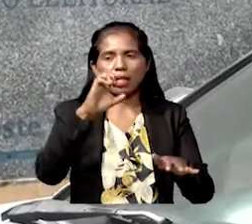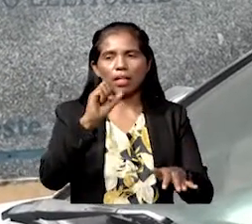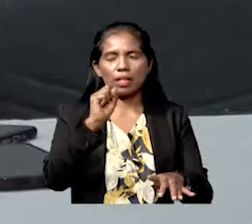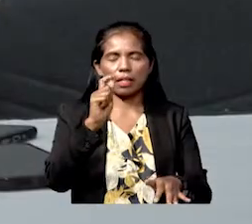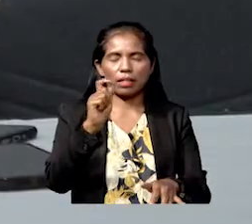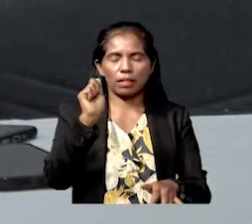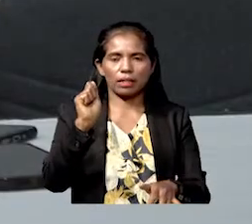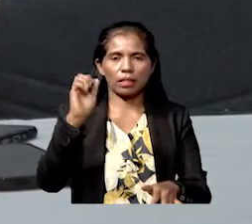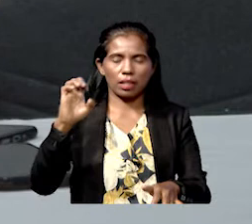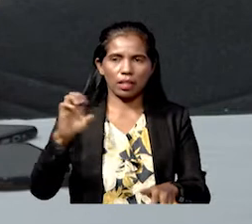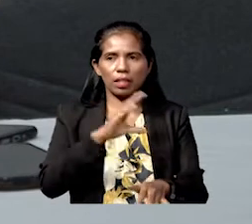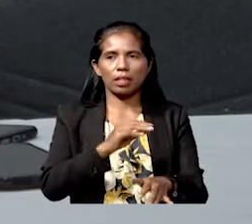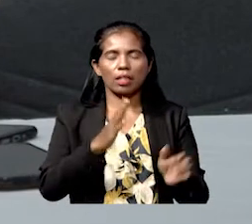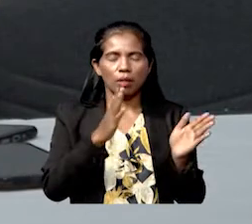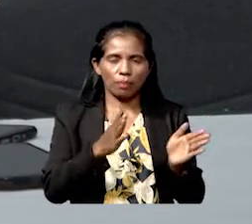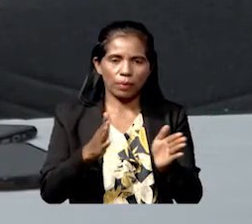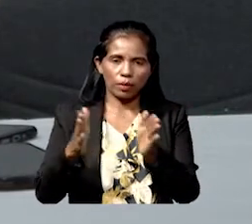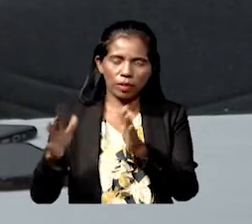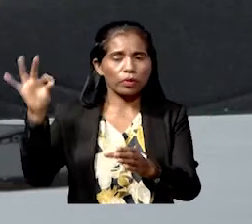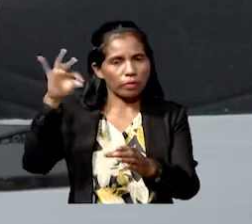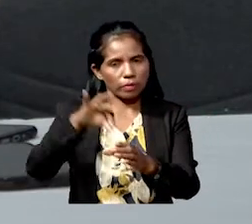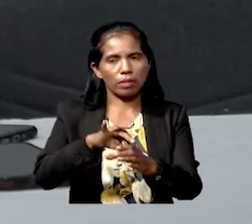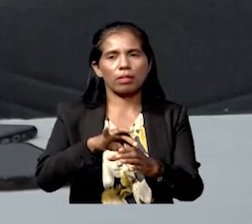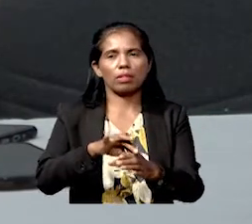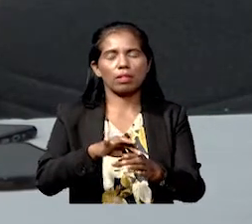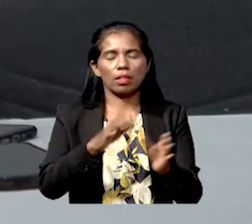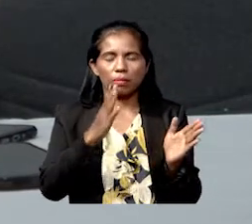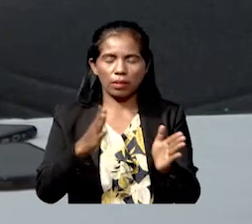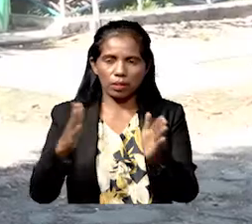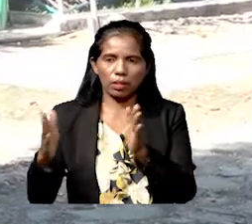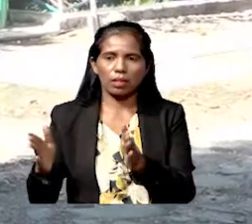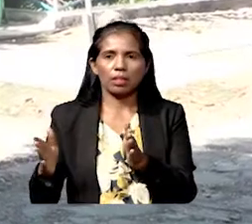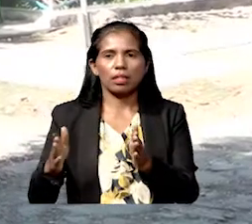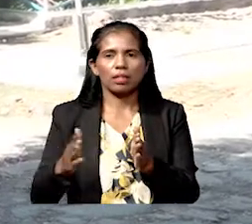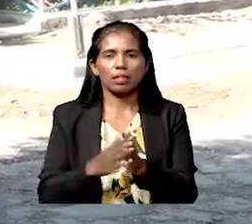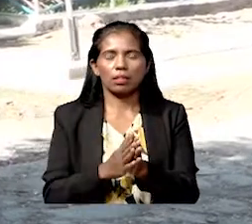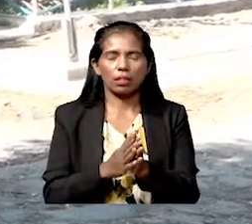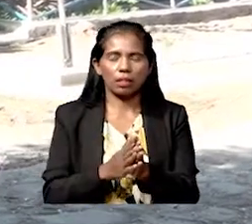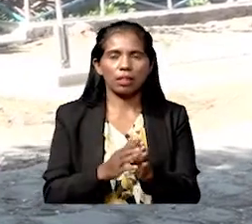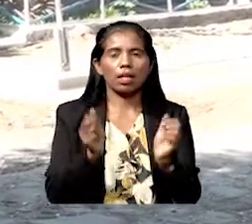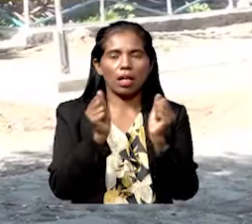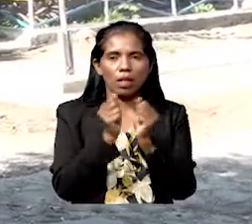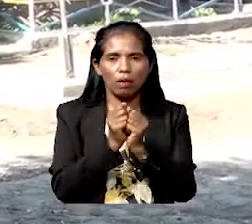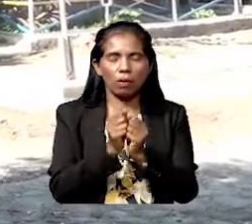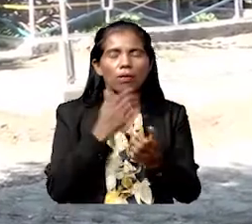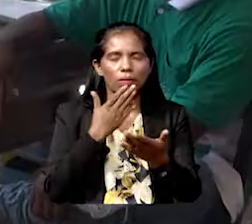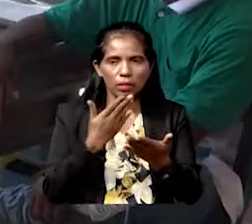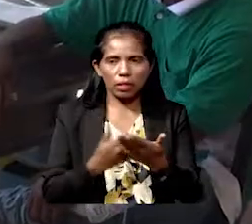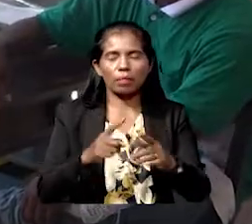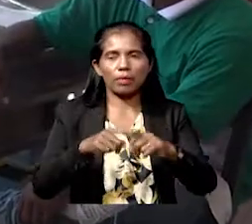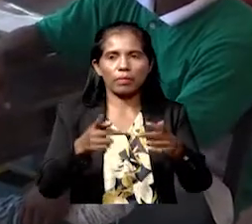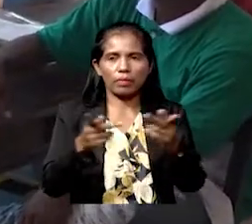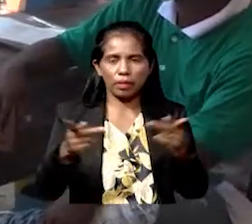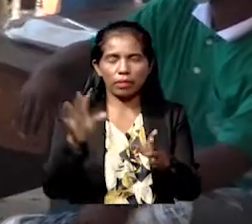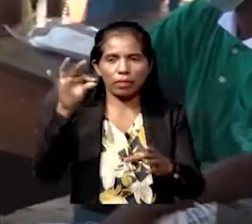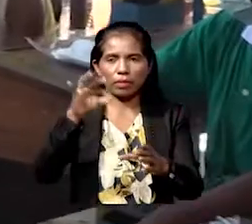atualiza serviço durante o processo de votação CATAC, durante o processo de eleição presidencial segunda volta lá Hodiak, maibé e a centro de votação